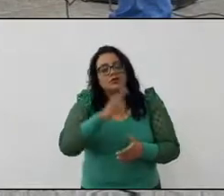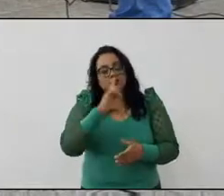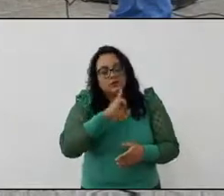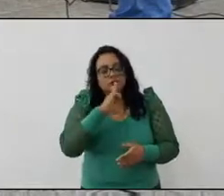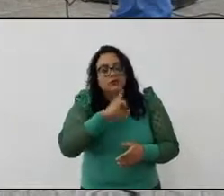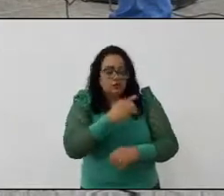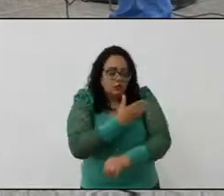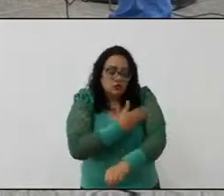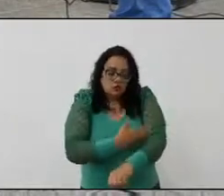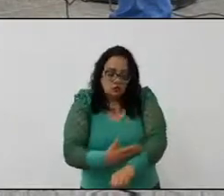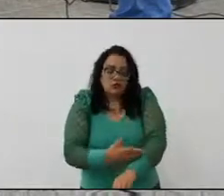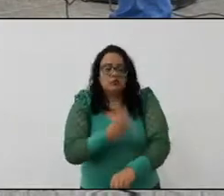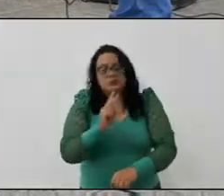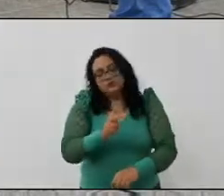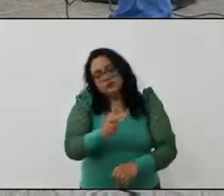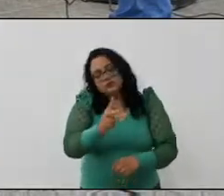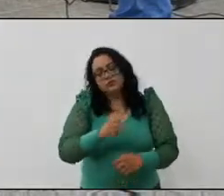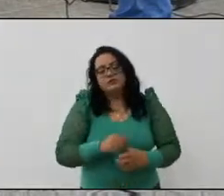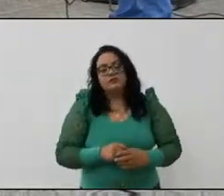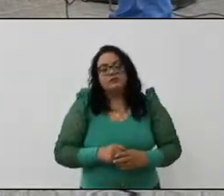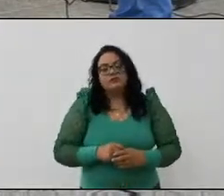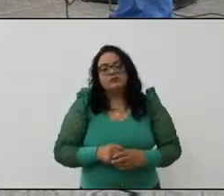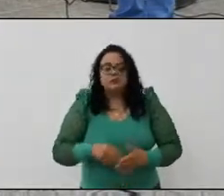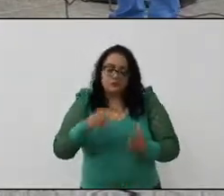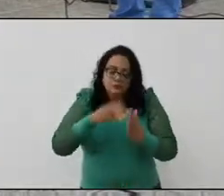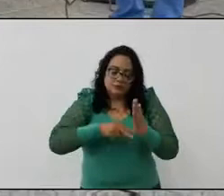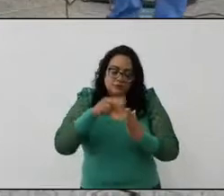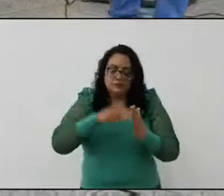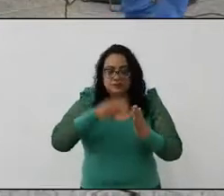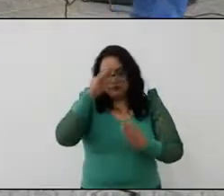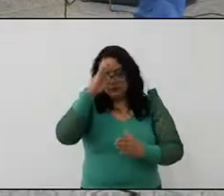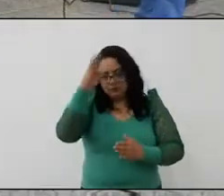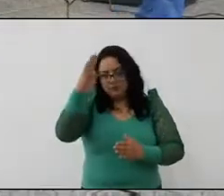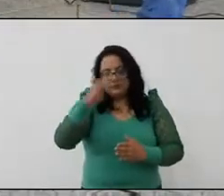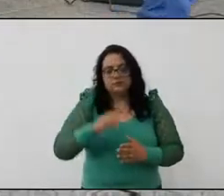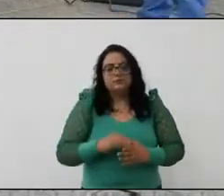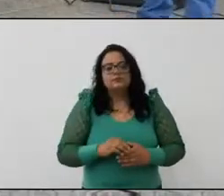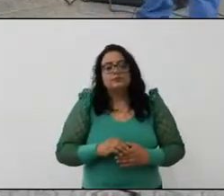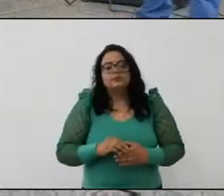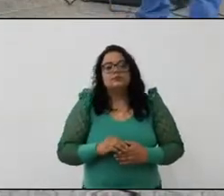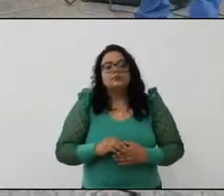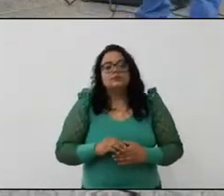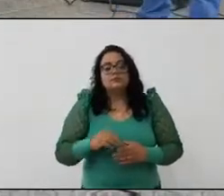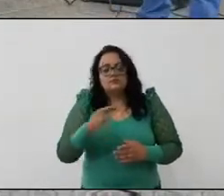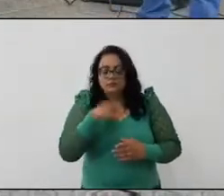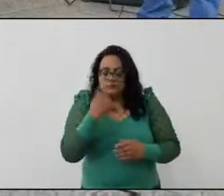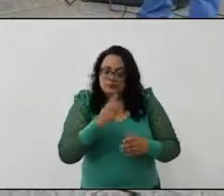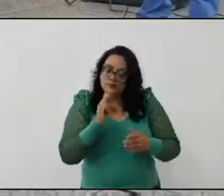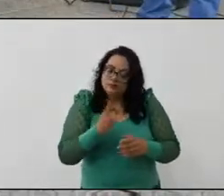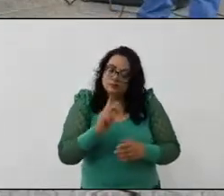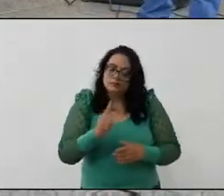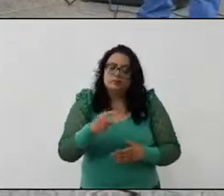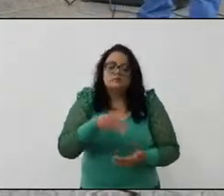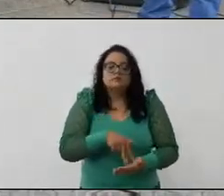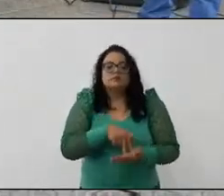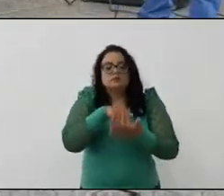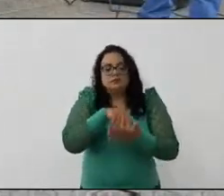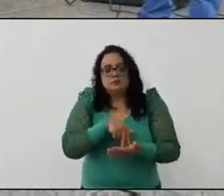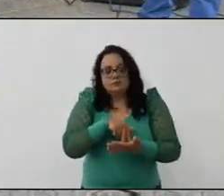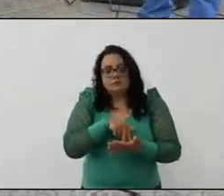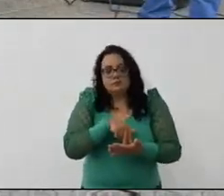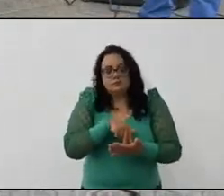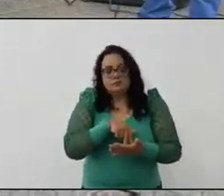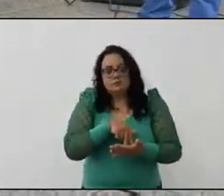o costume de, na leitura oficial da Bíblia, nós nos